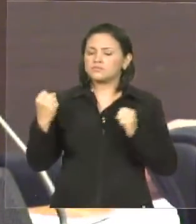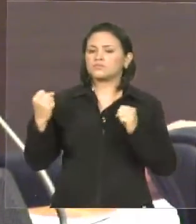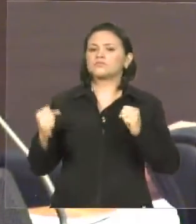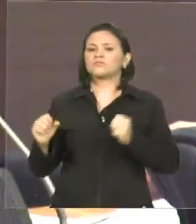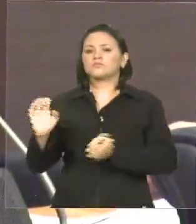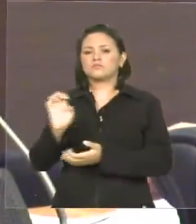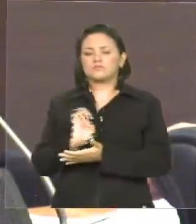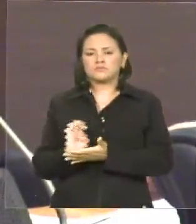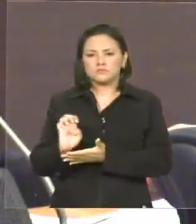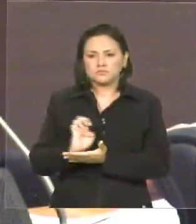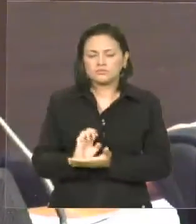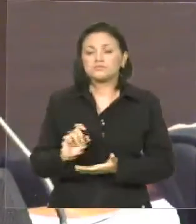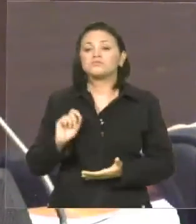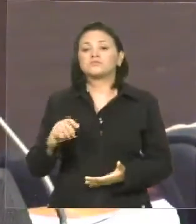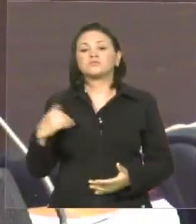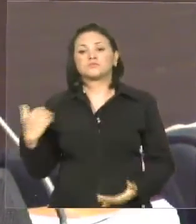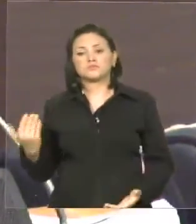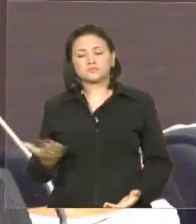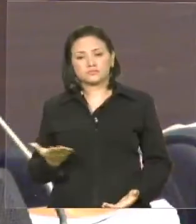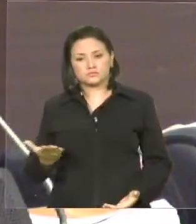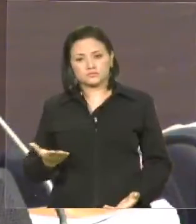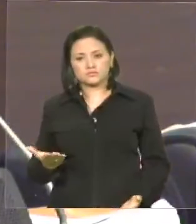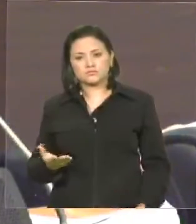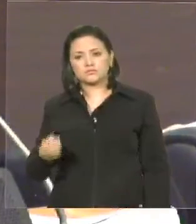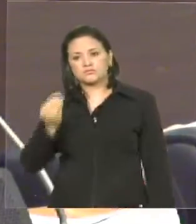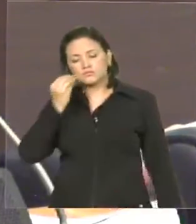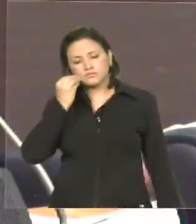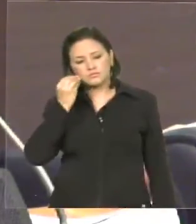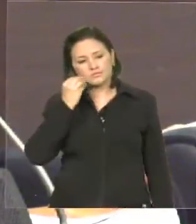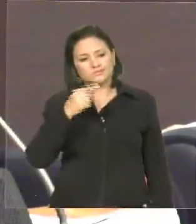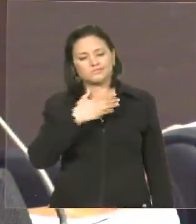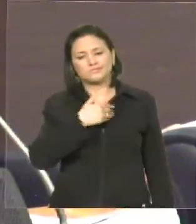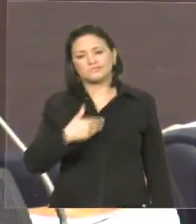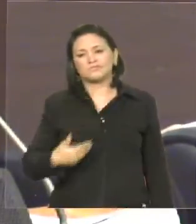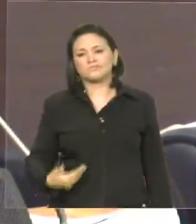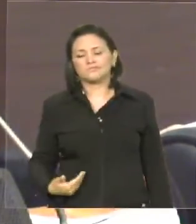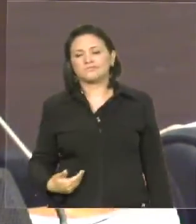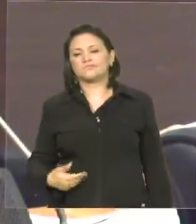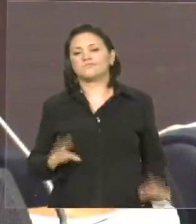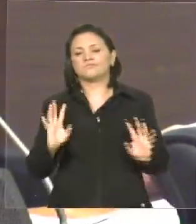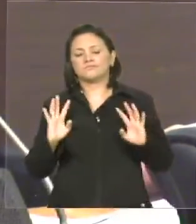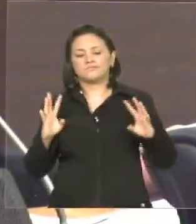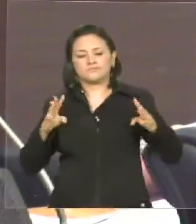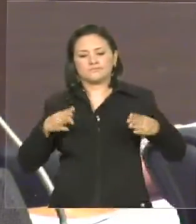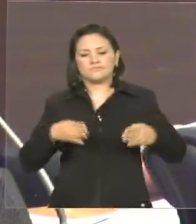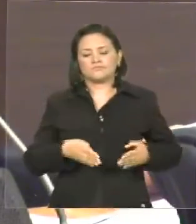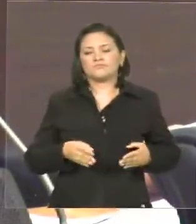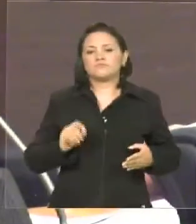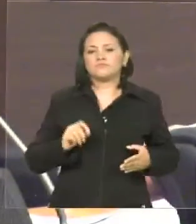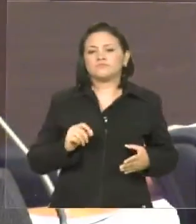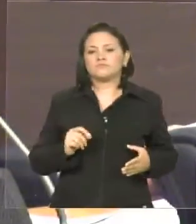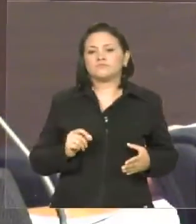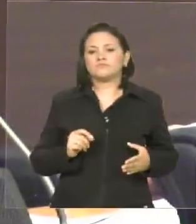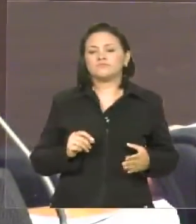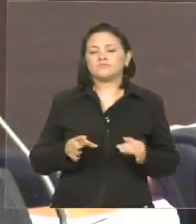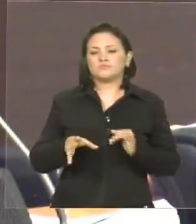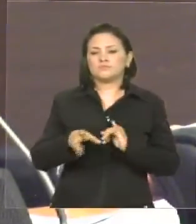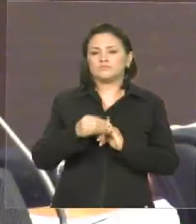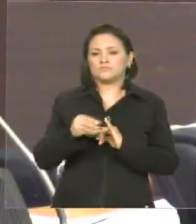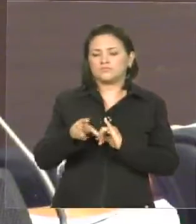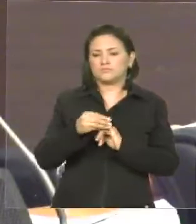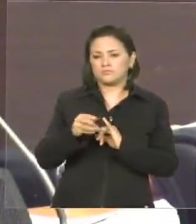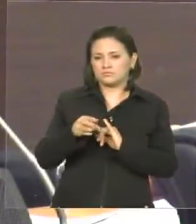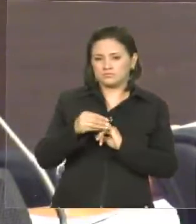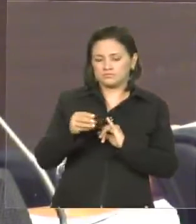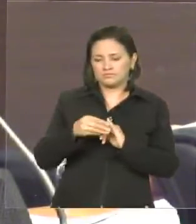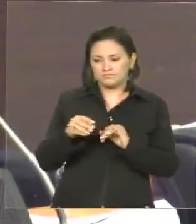e que hoje vemos um governo comunista altamente focado em aumento de impostos, em